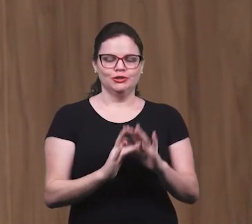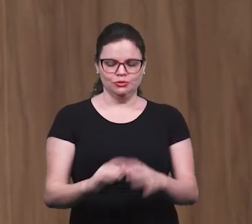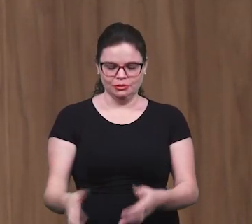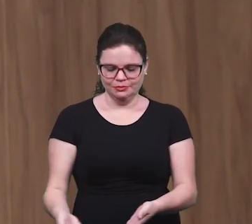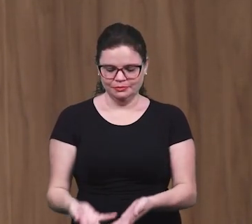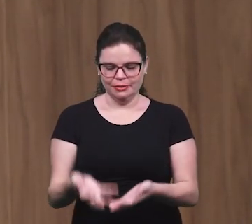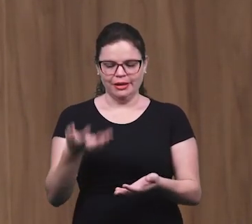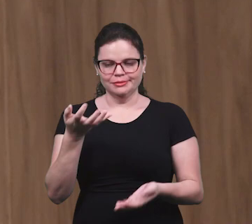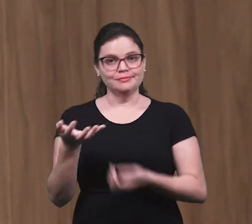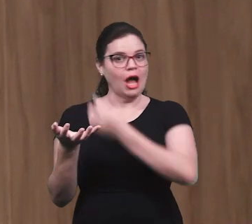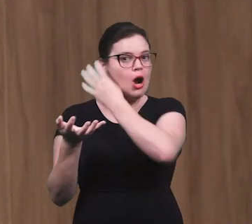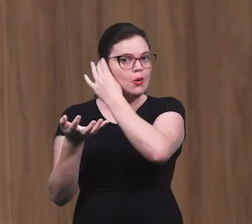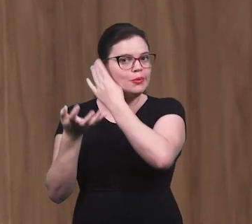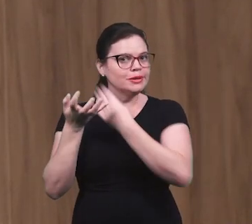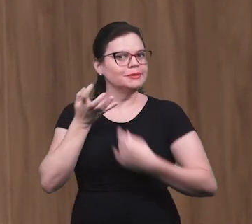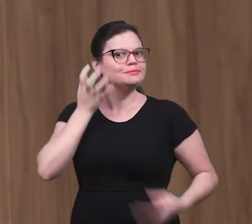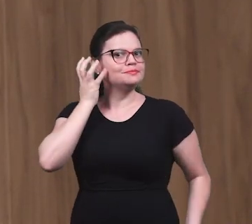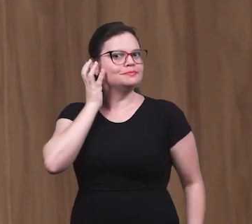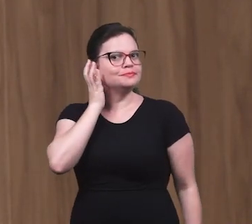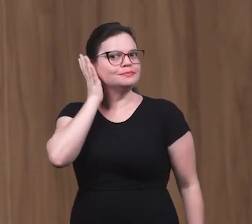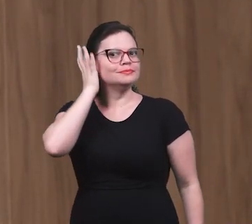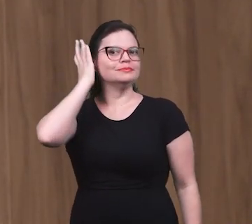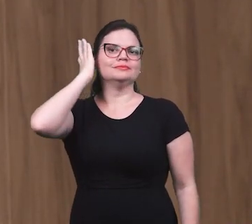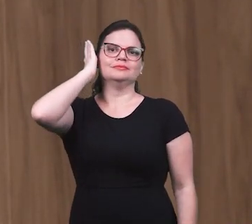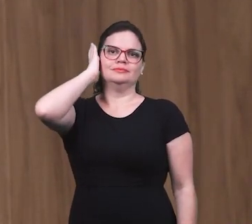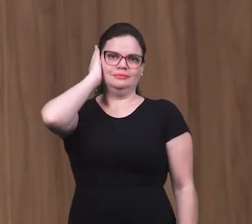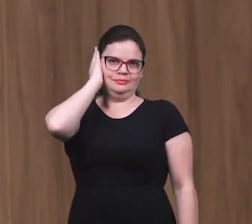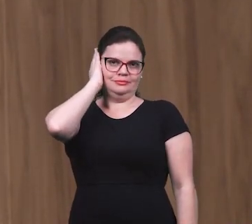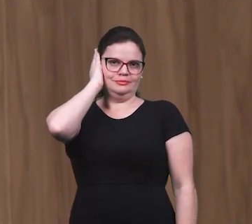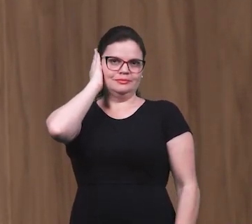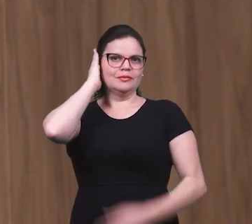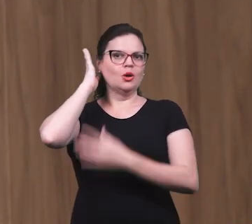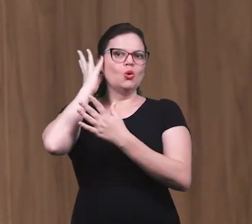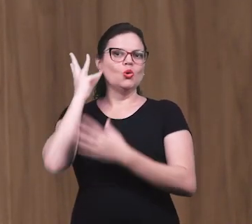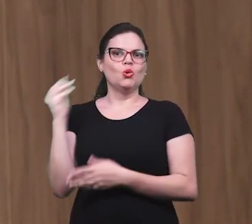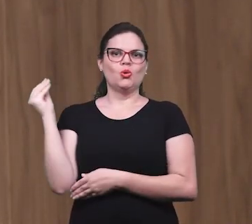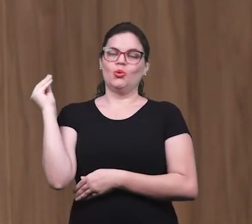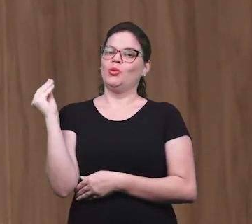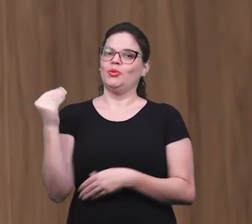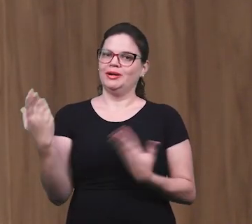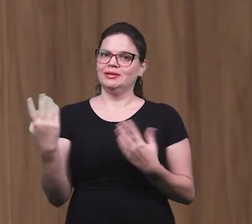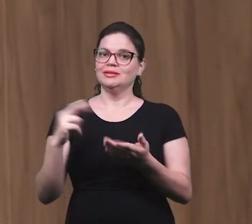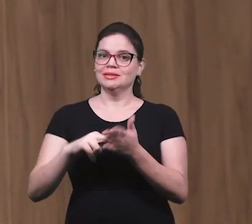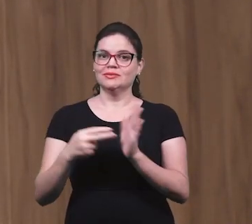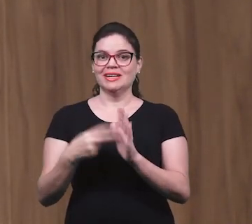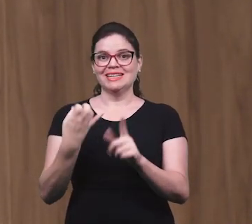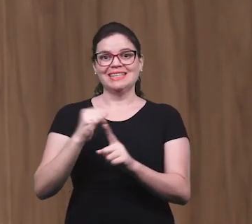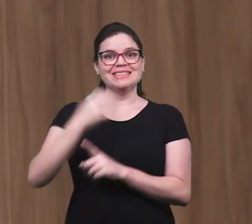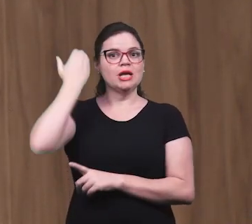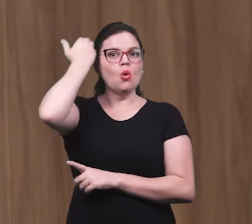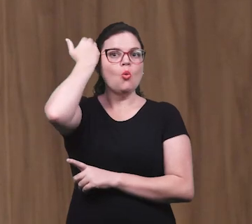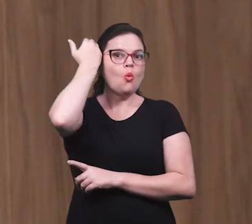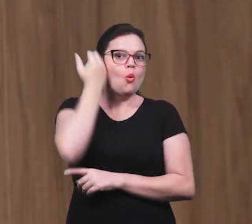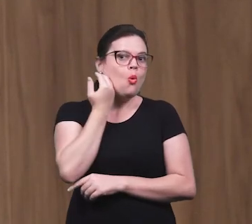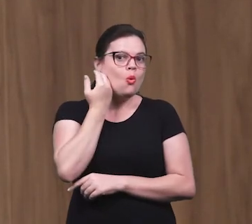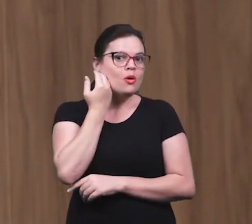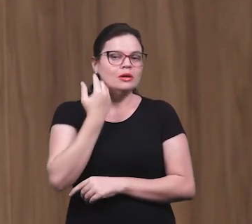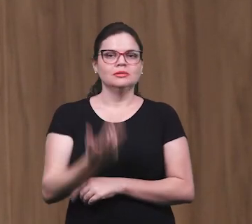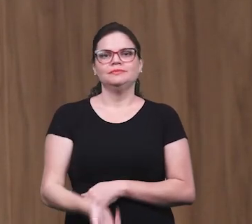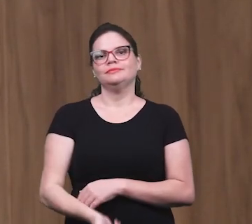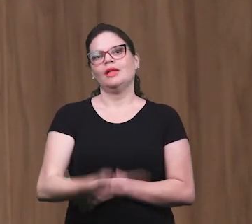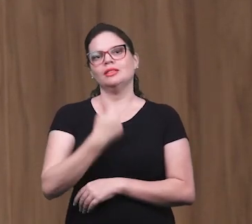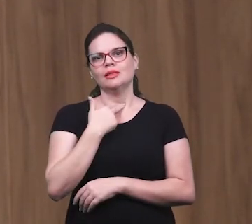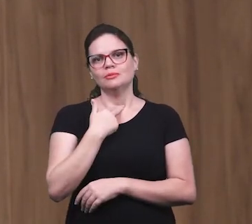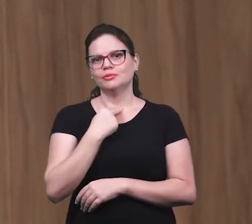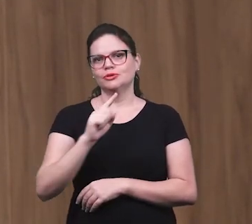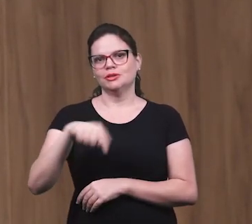Jesus cuidou daquilo e a vida das pessoas tinha que seguir e aquilo precisava ser restituído para que a